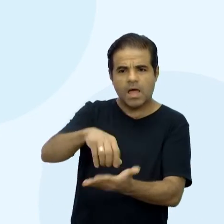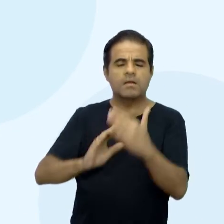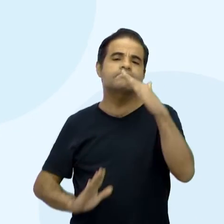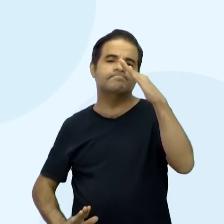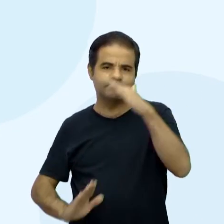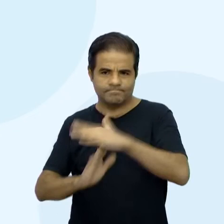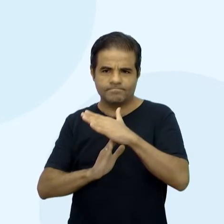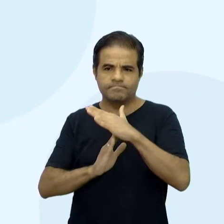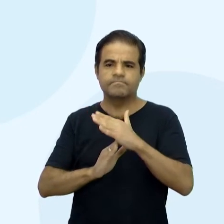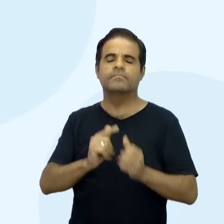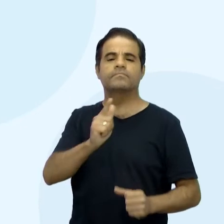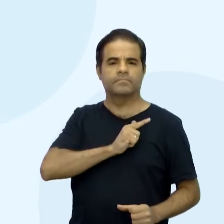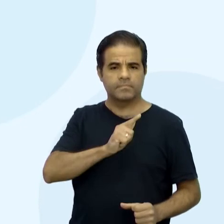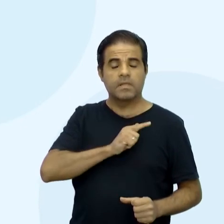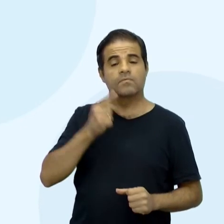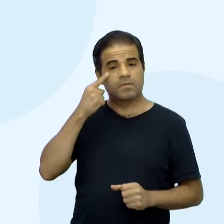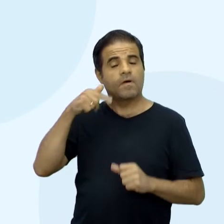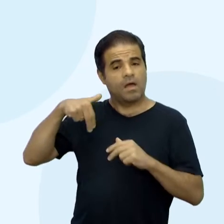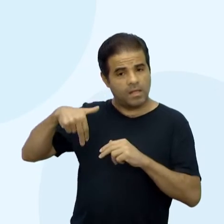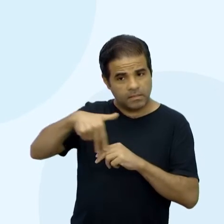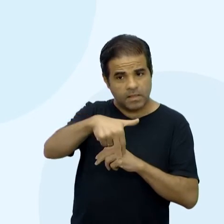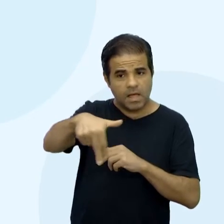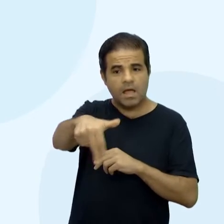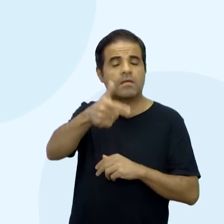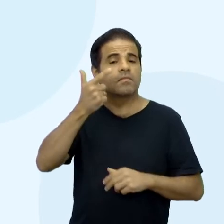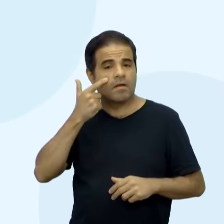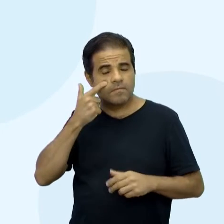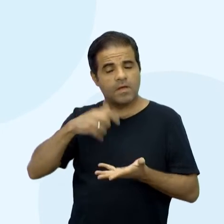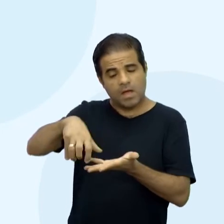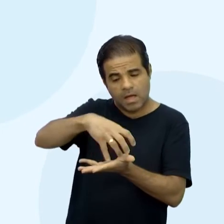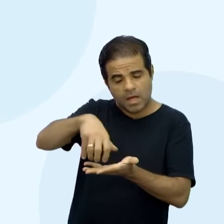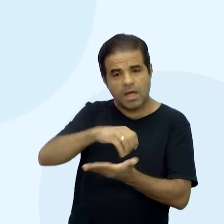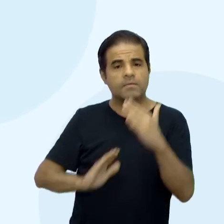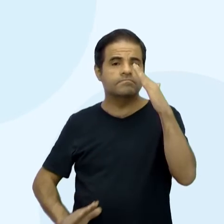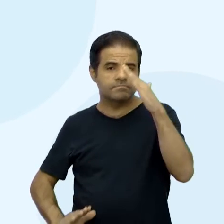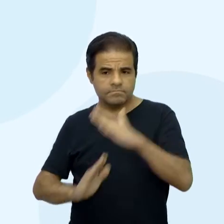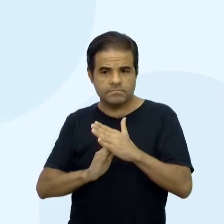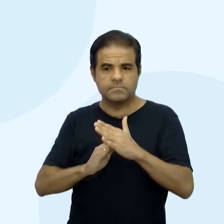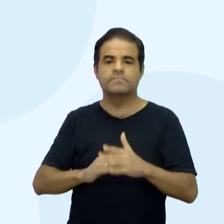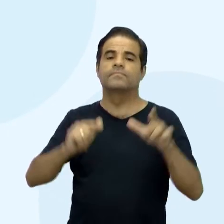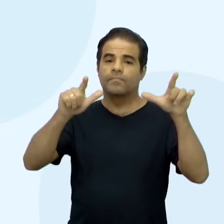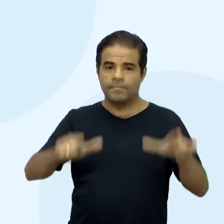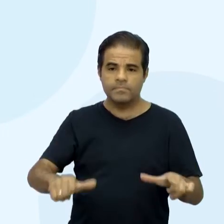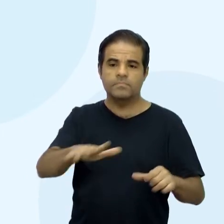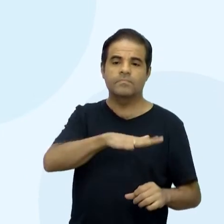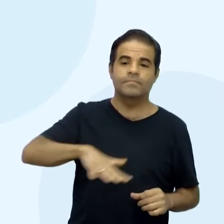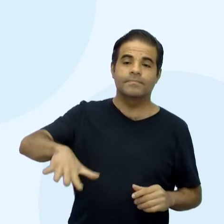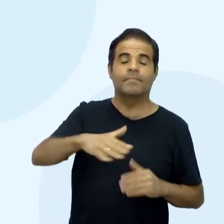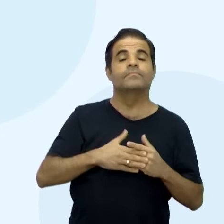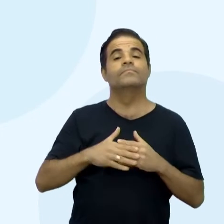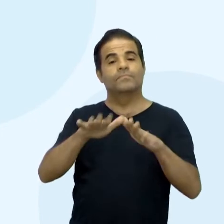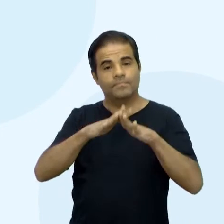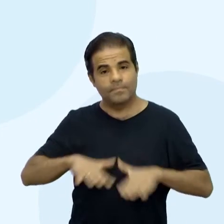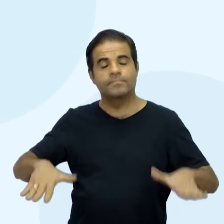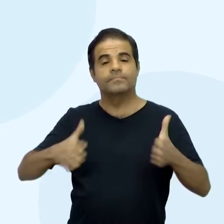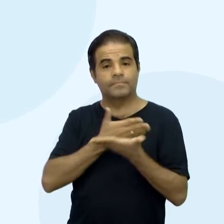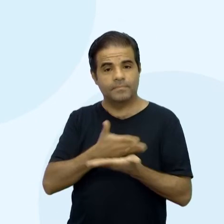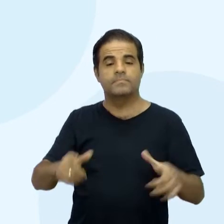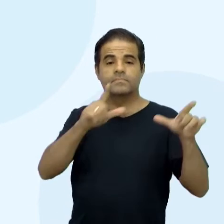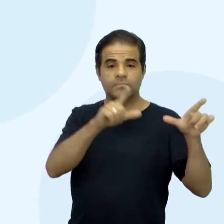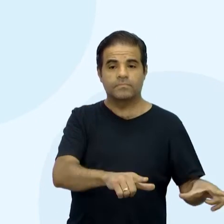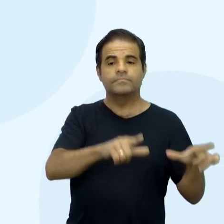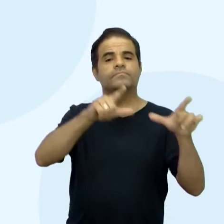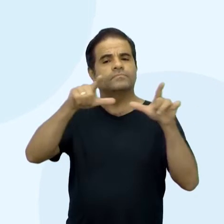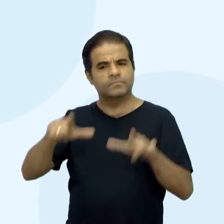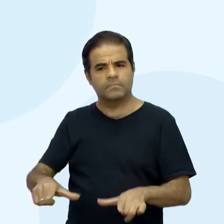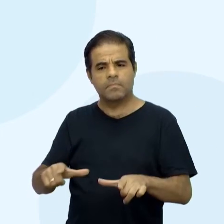delimitada. Então, você vai passar lá, você vai ver uma área delimitada no chão, marcada, né? E vai ter duas placas.